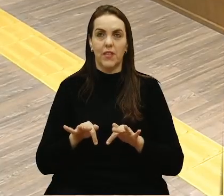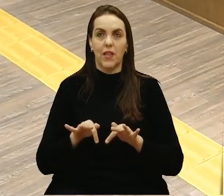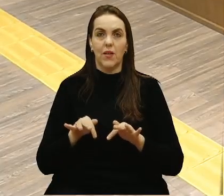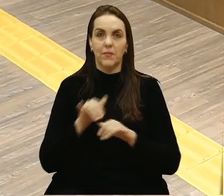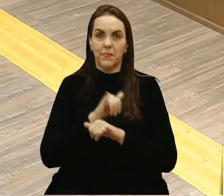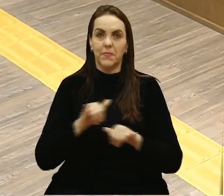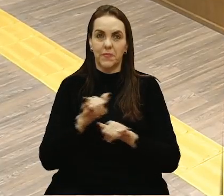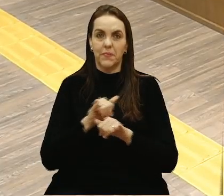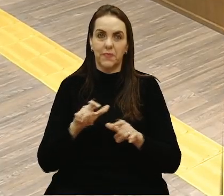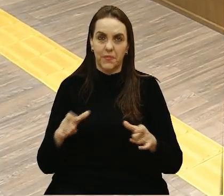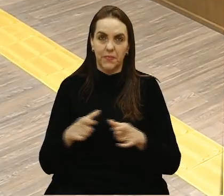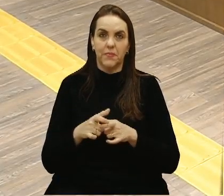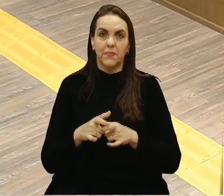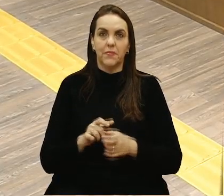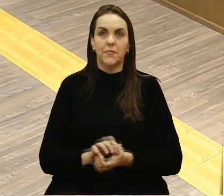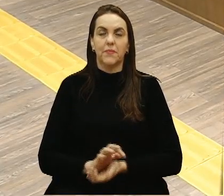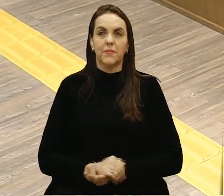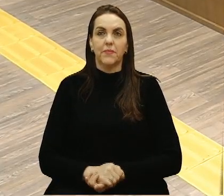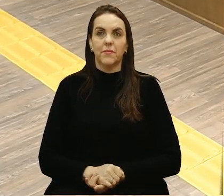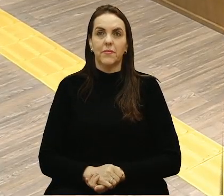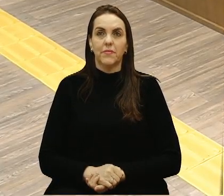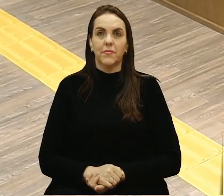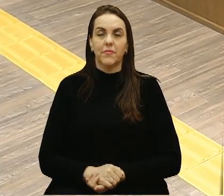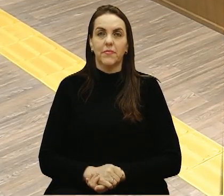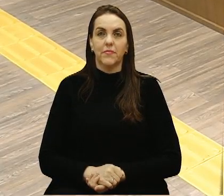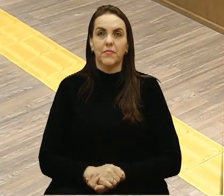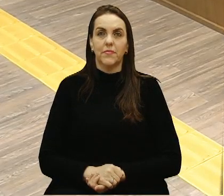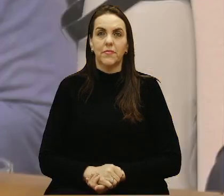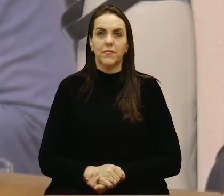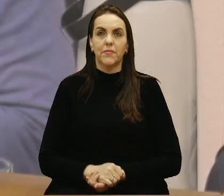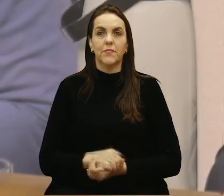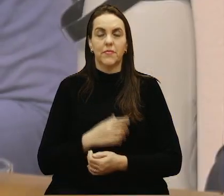comunicações. Com a anuência da mesa diretora,